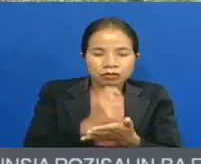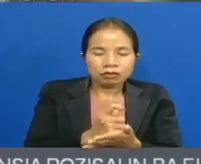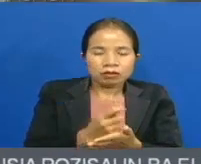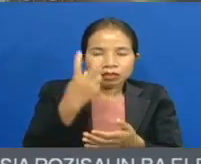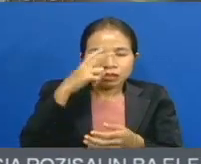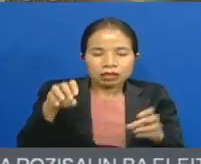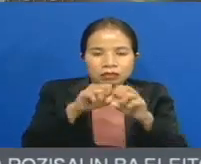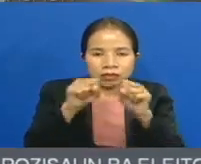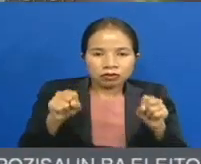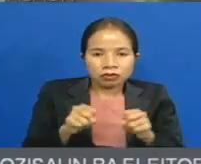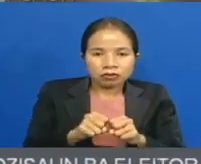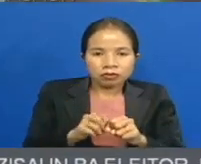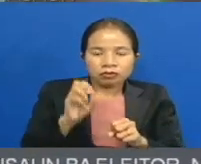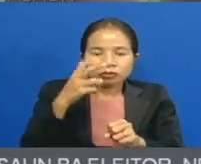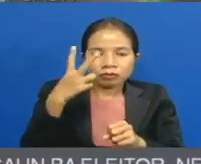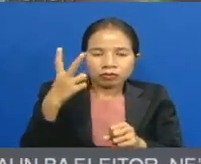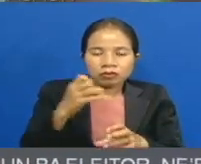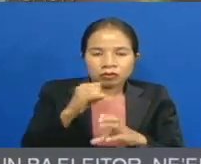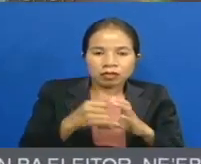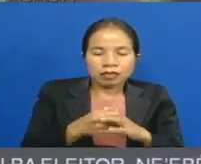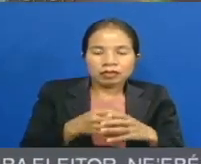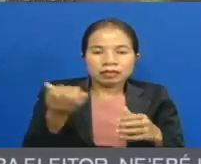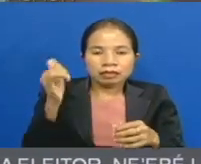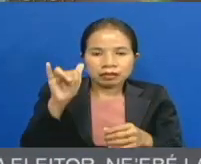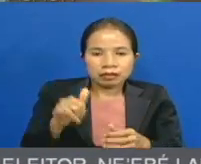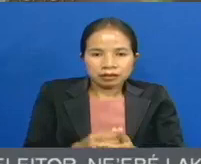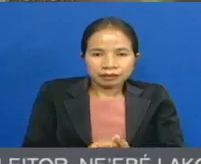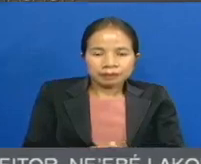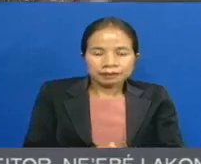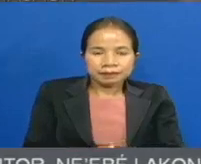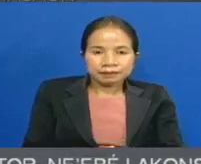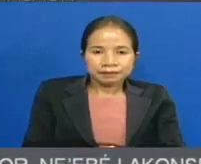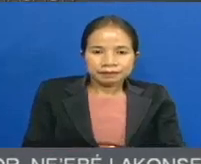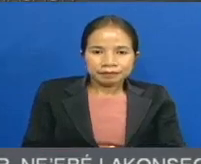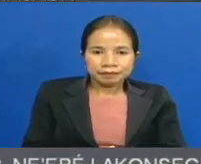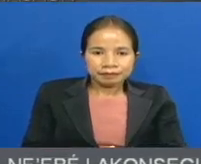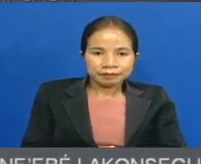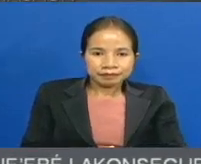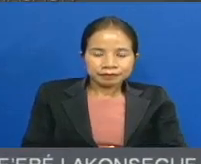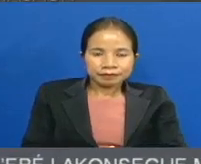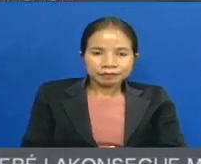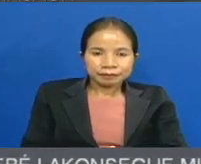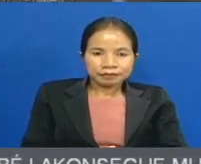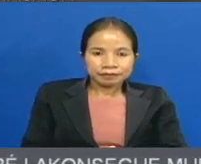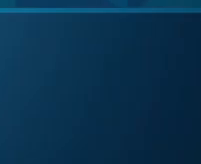cobre basuco sanulo resindrua no aldeia Sira. Husi município aileu Tomé Fernandes ba RTTL.